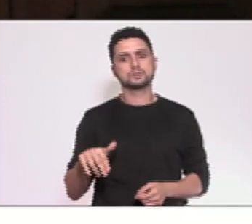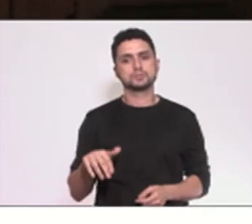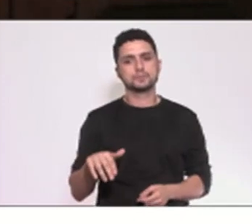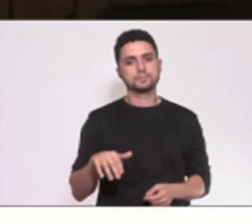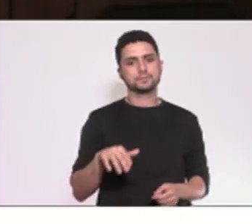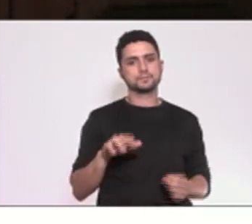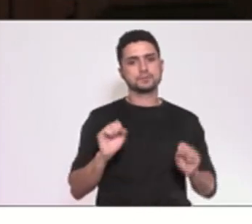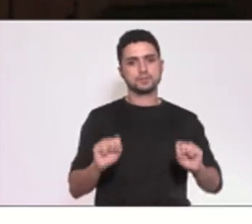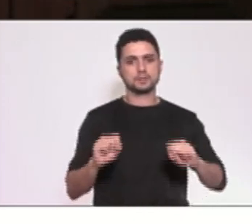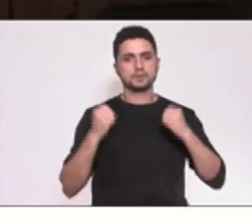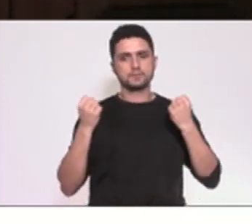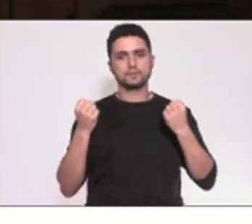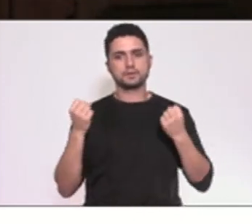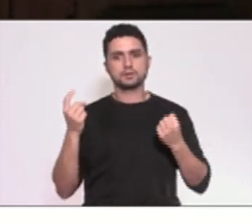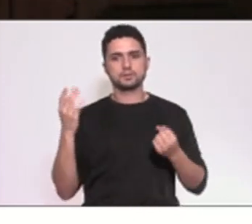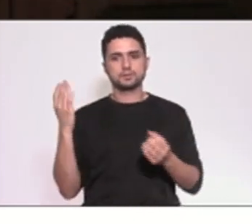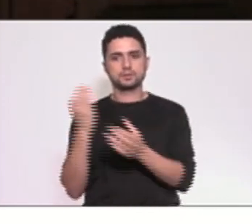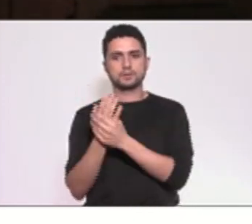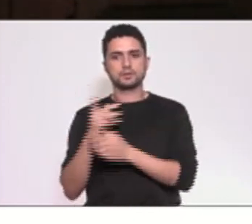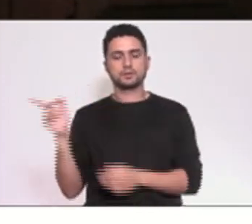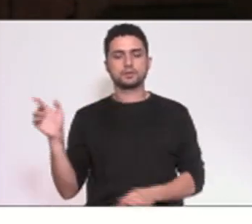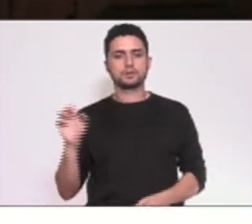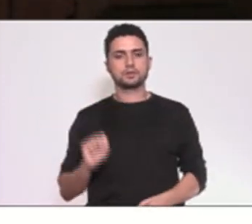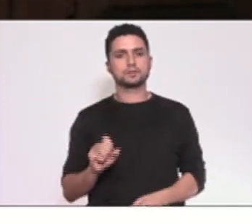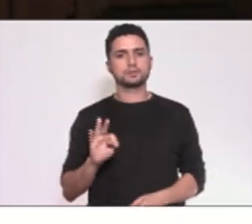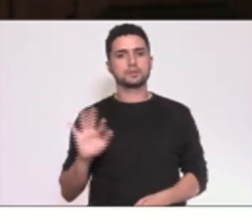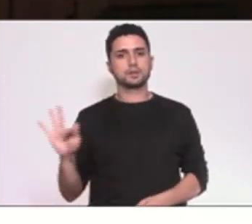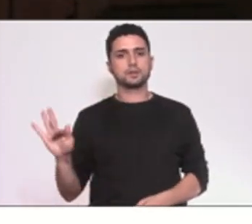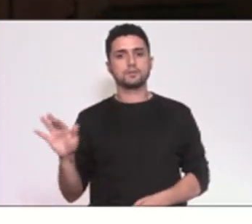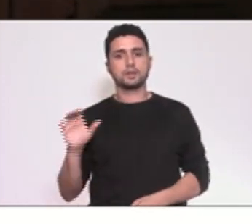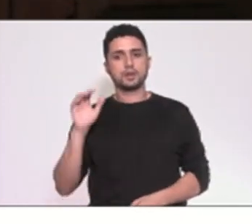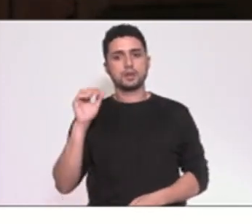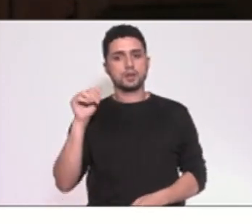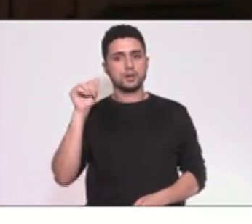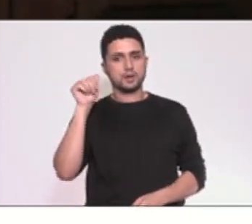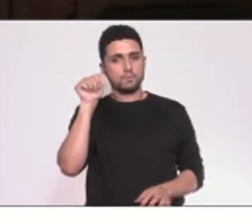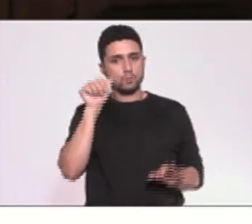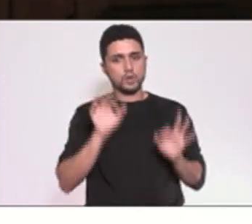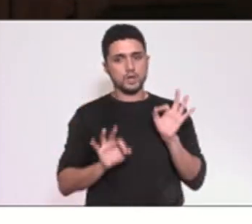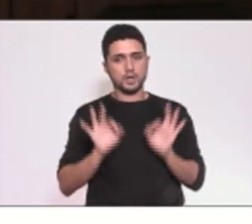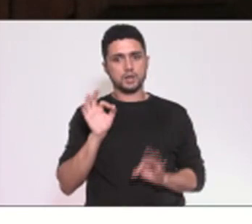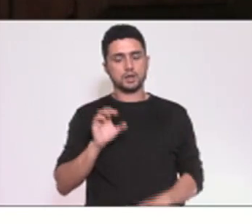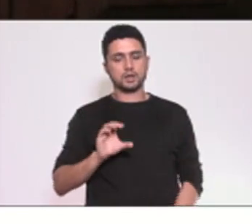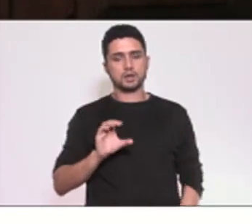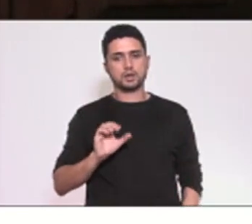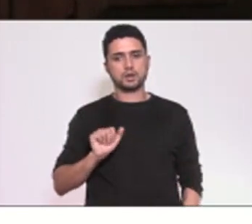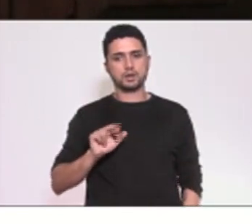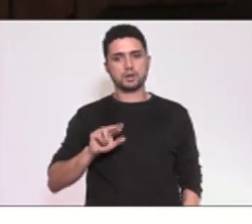impetraram no Supremo Tribunal Federal, que levou a ministra Carmen Lúcia